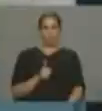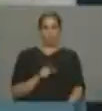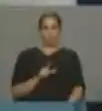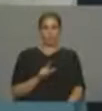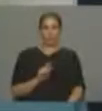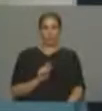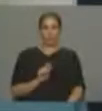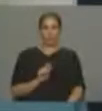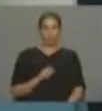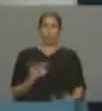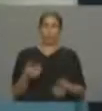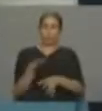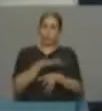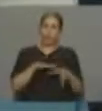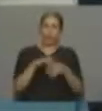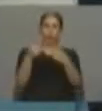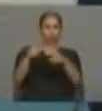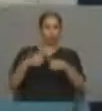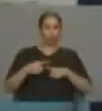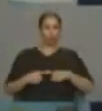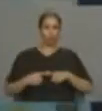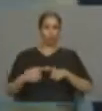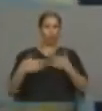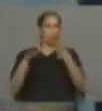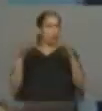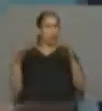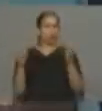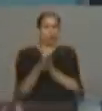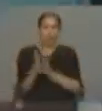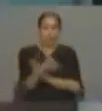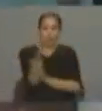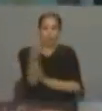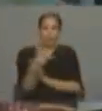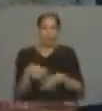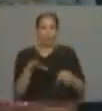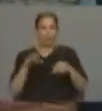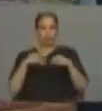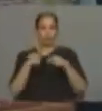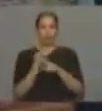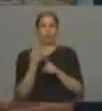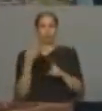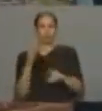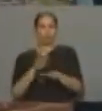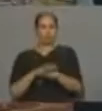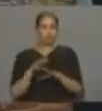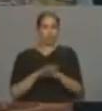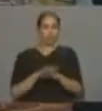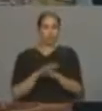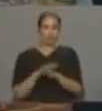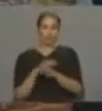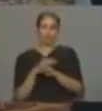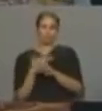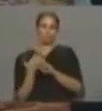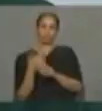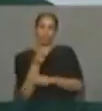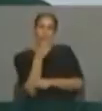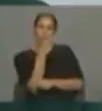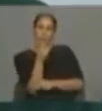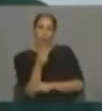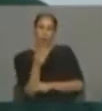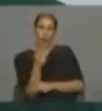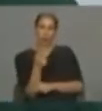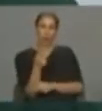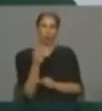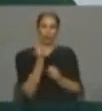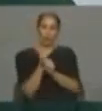diferentes todos serão cinco não é todos se identificaram com o obra do pintor e portanto